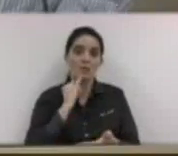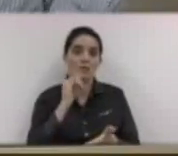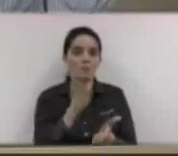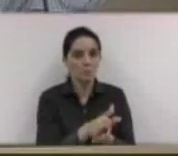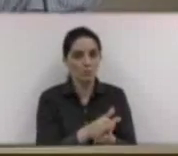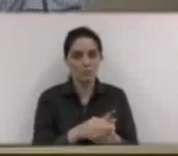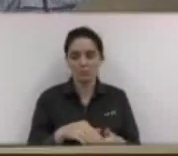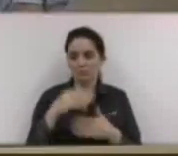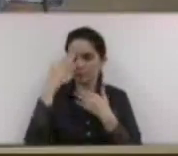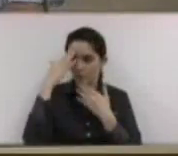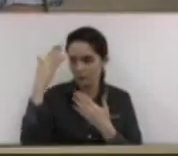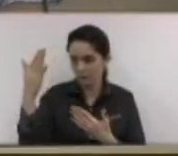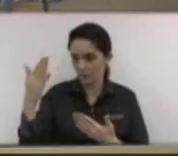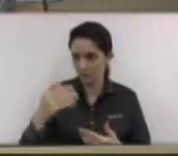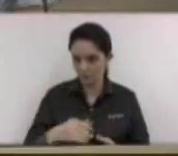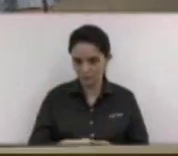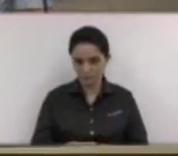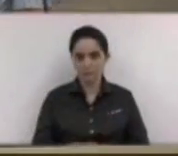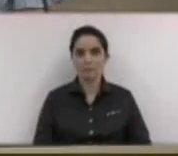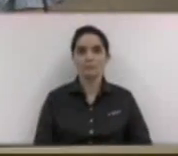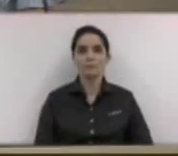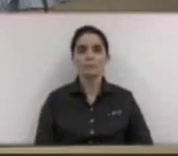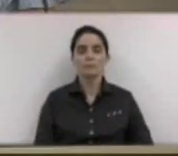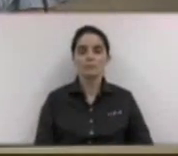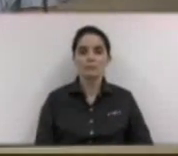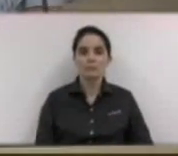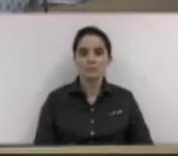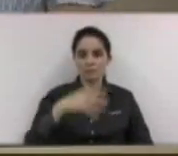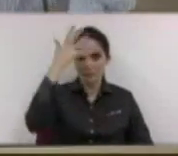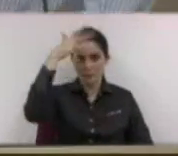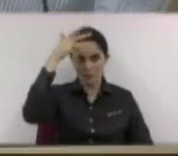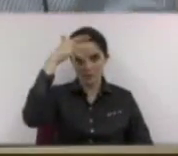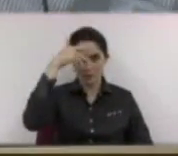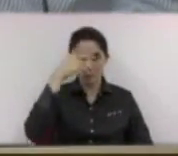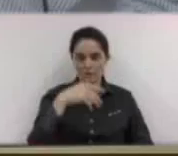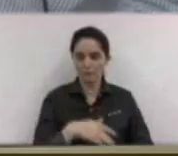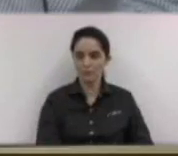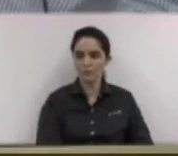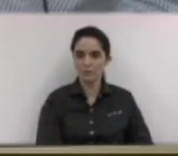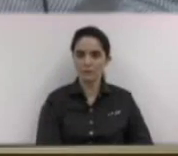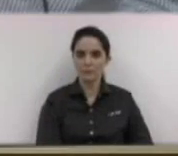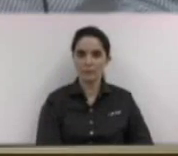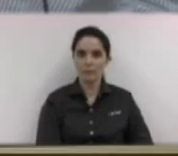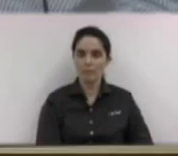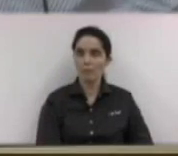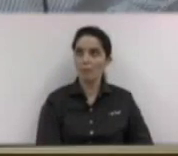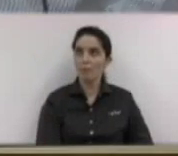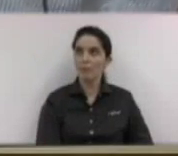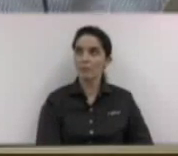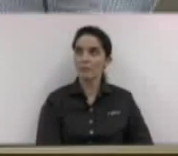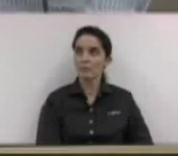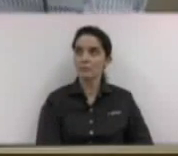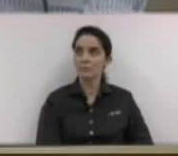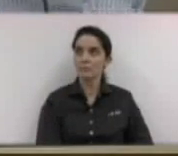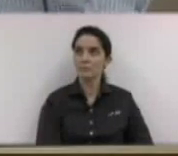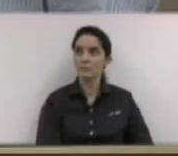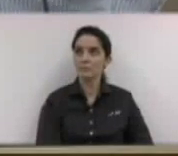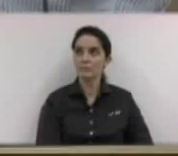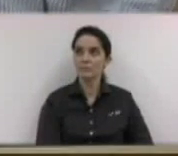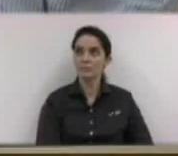Muito obrigada, vereador Lemão. Na verdade, para dizer... Então, uma questão de ordem.